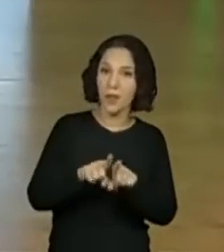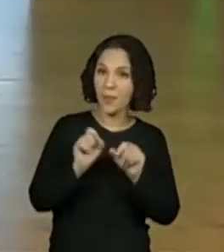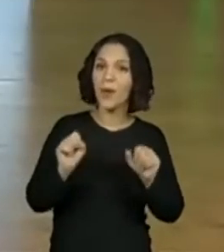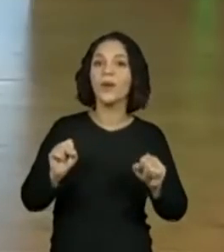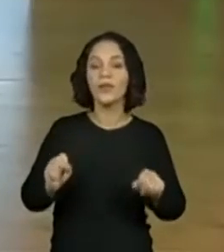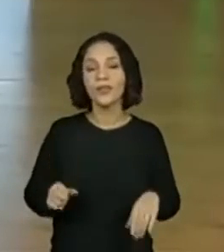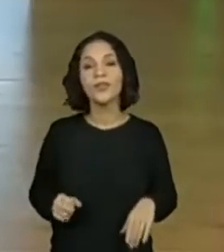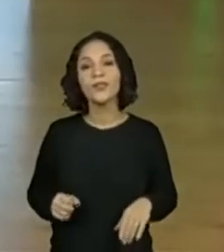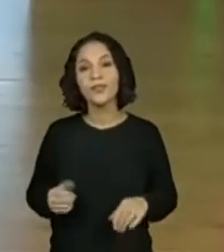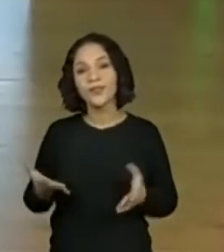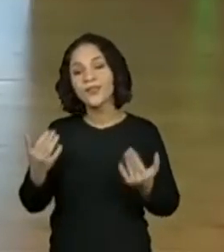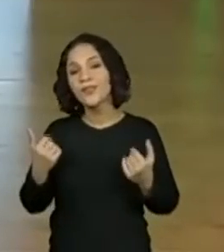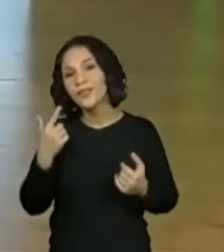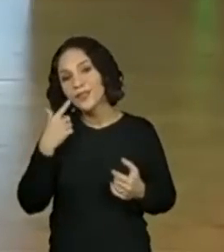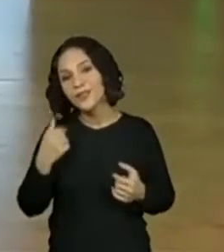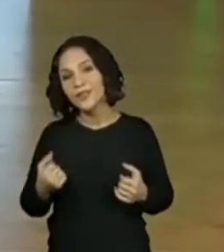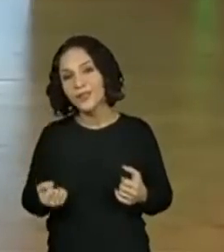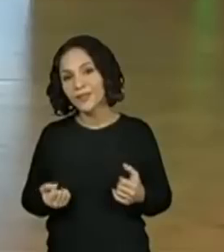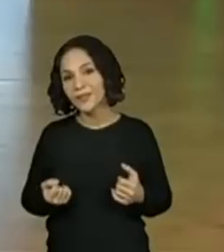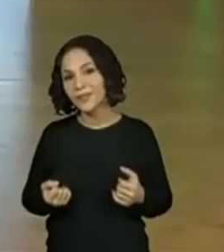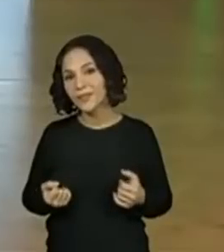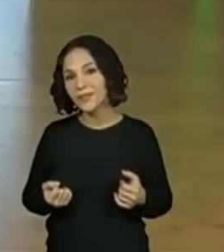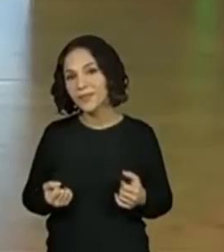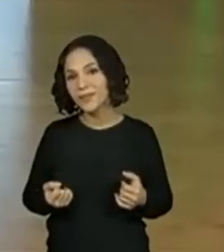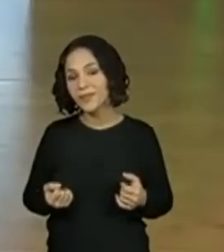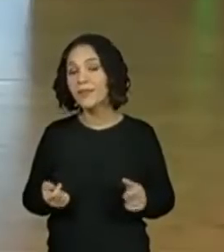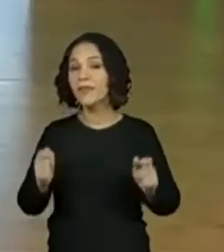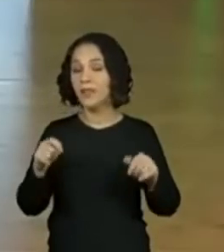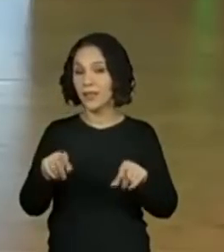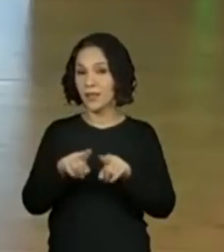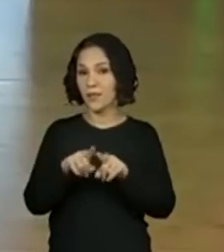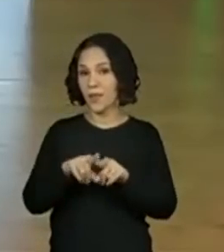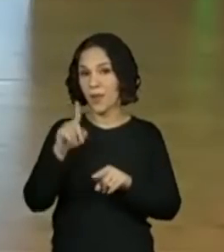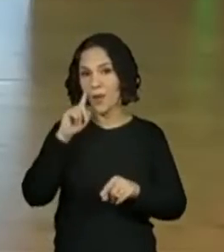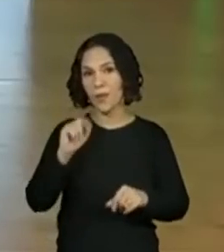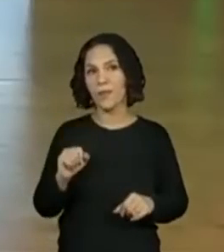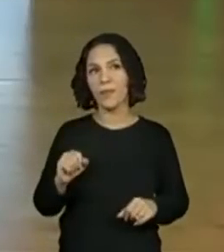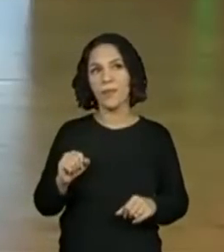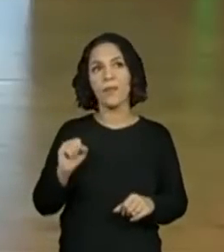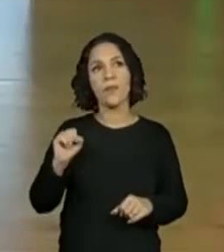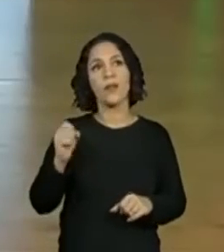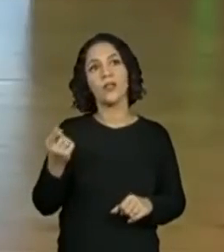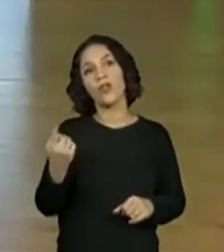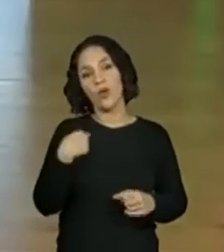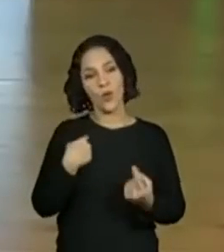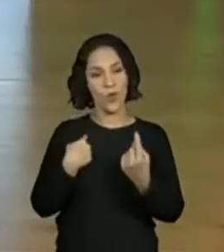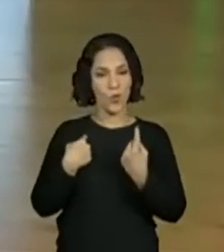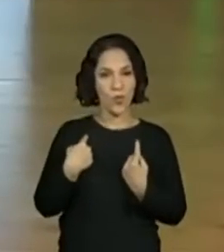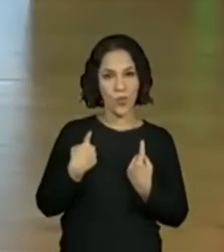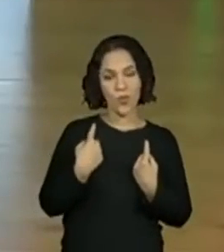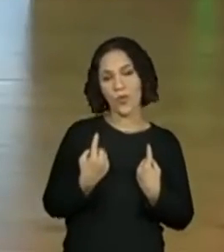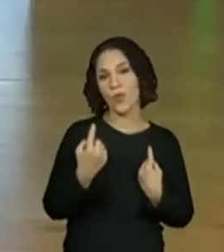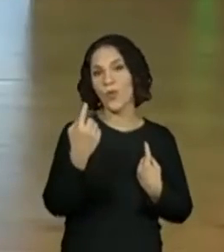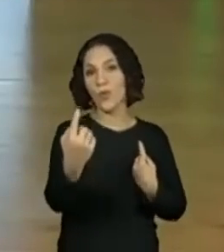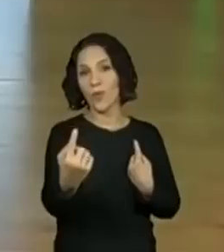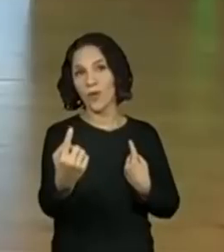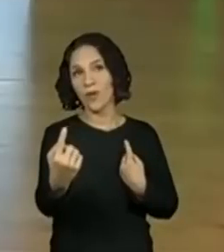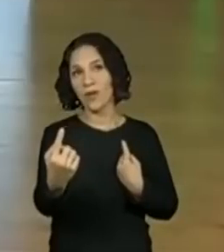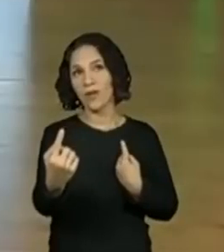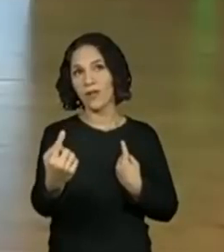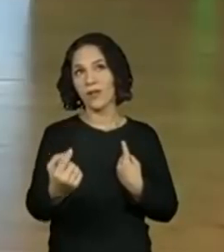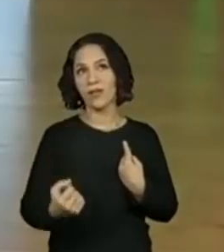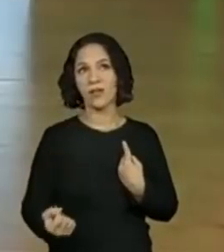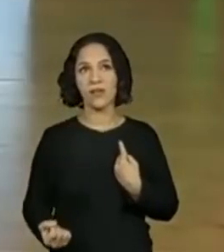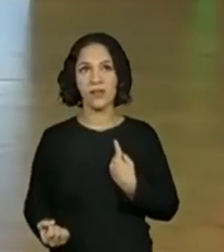também. Coloquem aí. Dá pra você também jogando. Não quer ir você, uma vez eu, uma vez você? Como a gente vai fazer? É uma